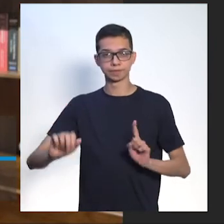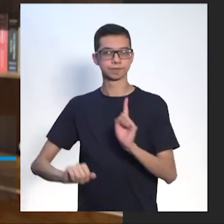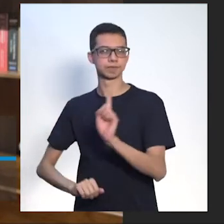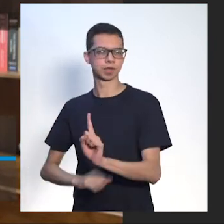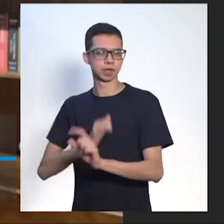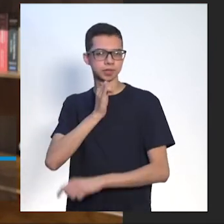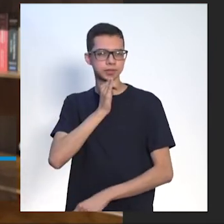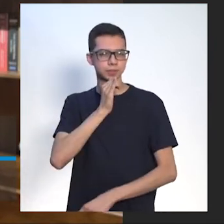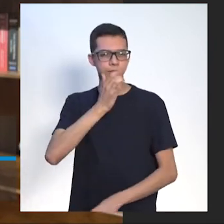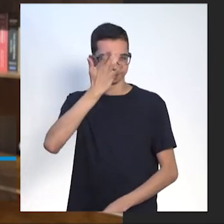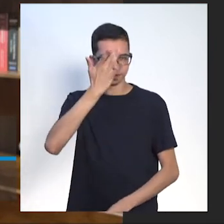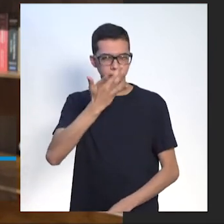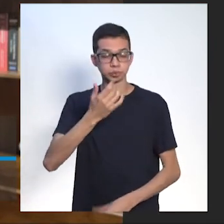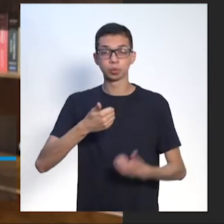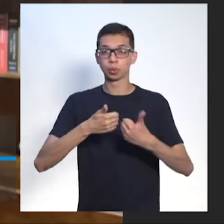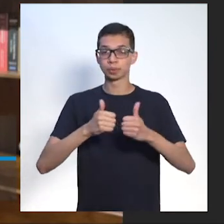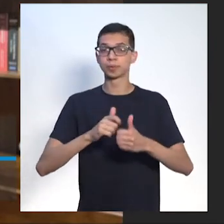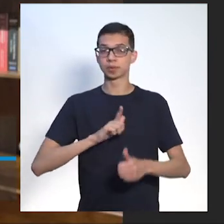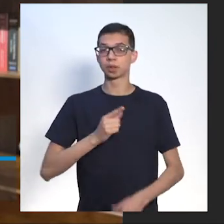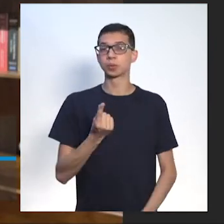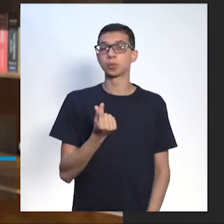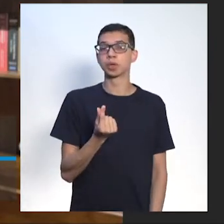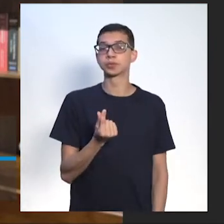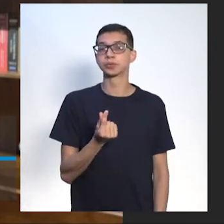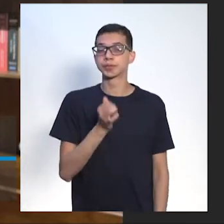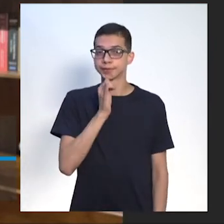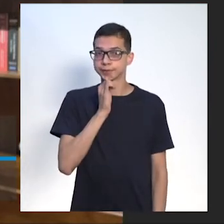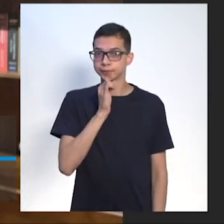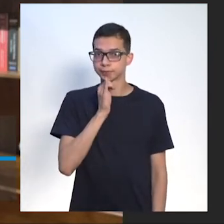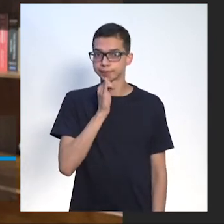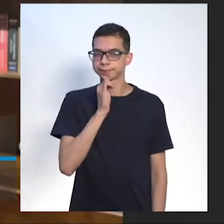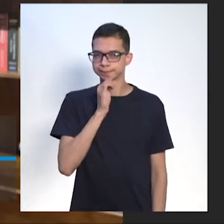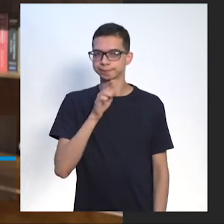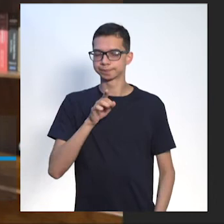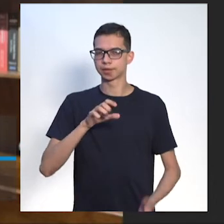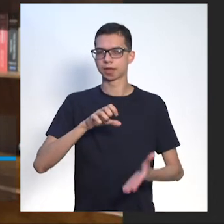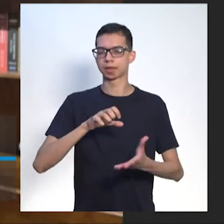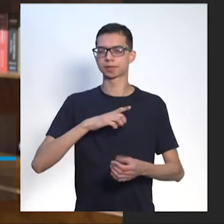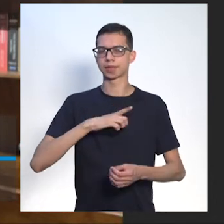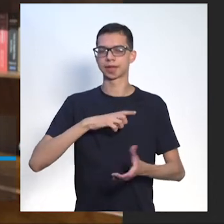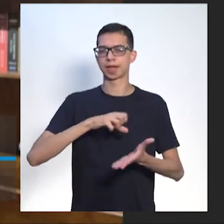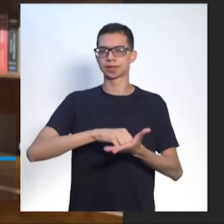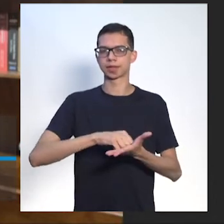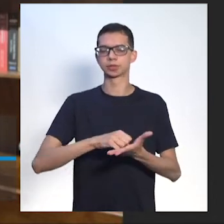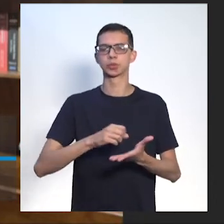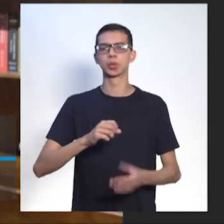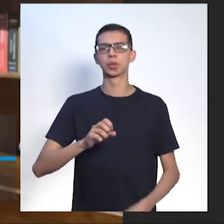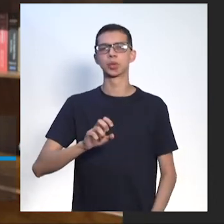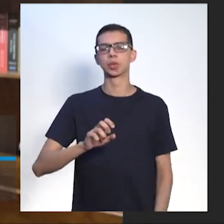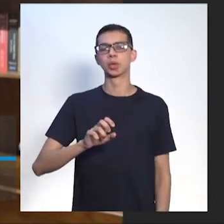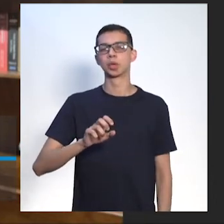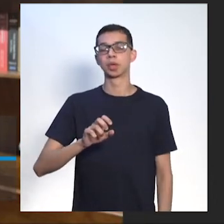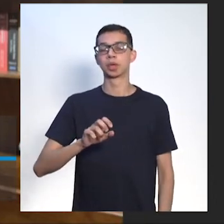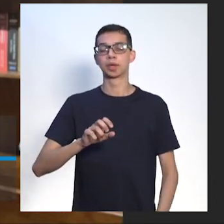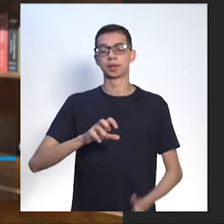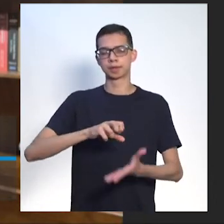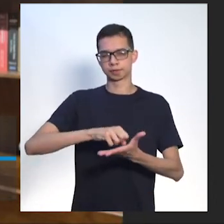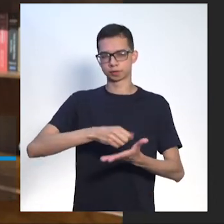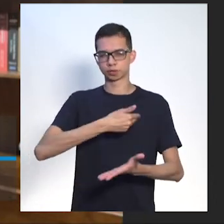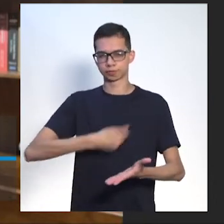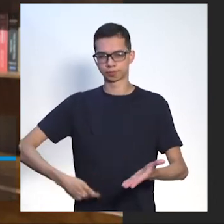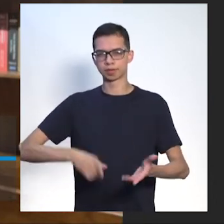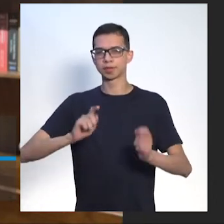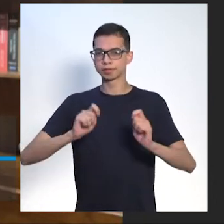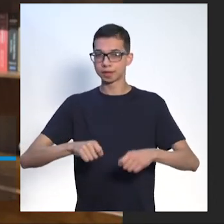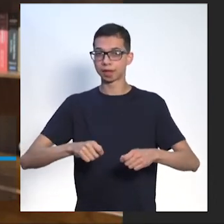ônibus? Eu tenho cadastro único? Se eu tiver o cadastro único, eu tenho direito a algumas passagens grátis durante o ano.